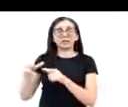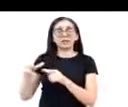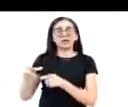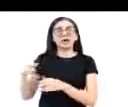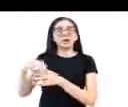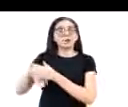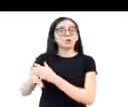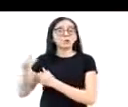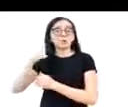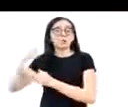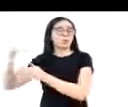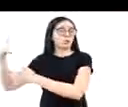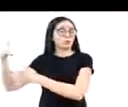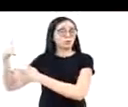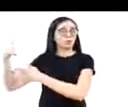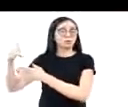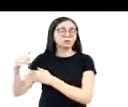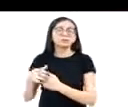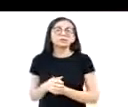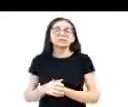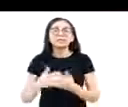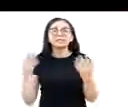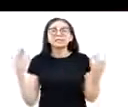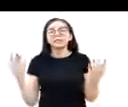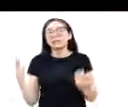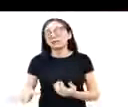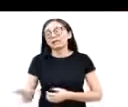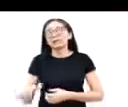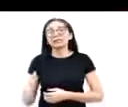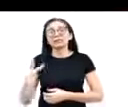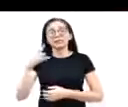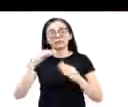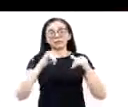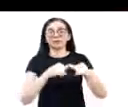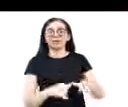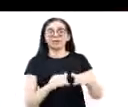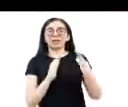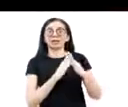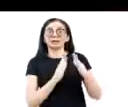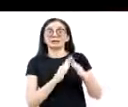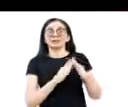dia inteiro sem ter acesso às atividades, porque não tinha como